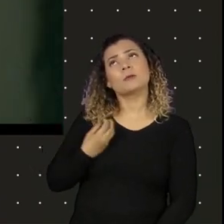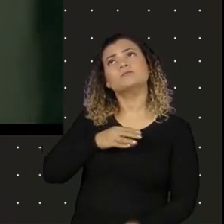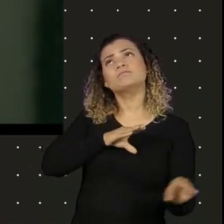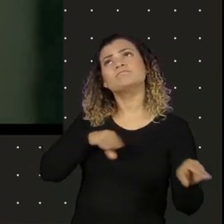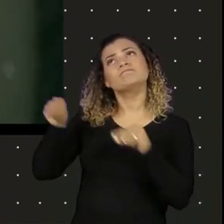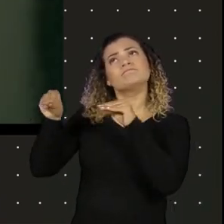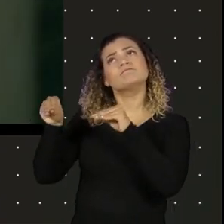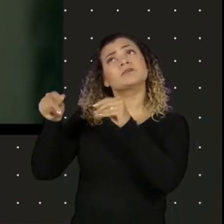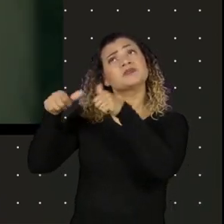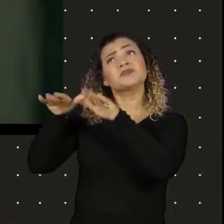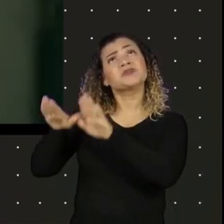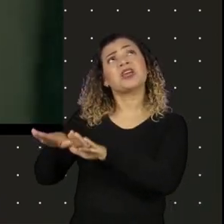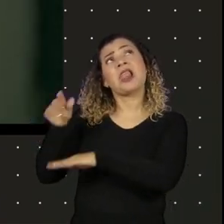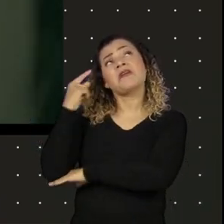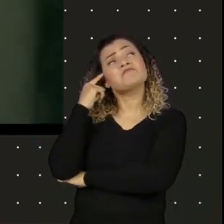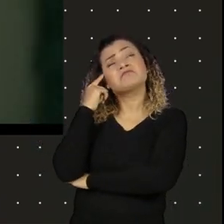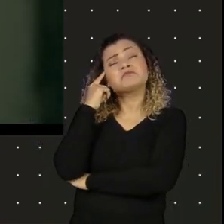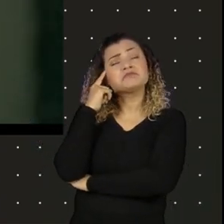Vou ficar lá,